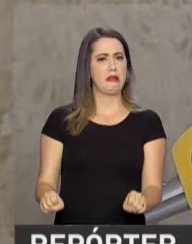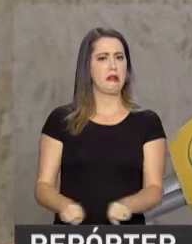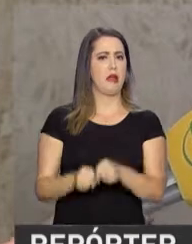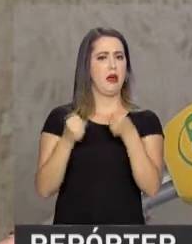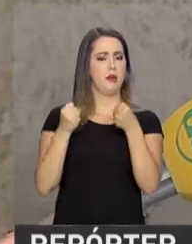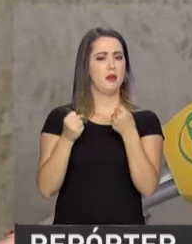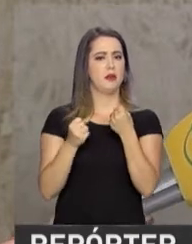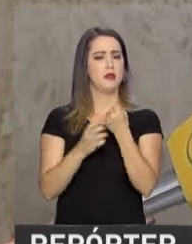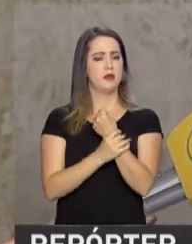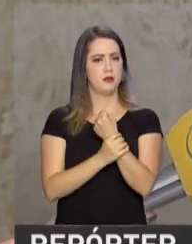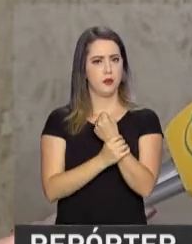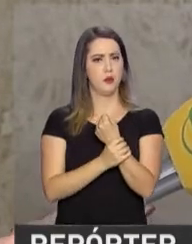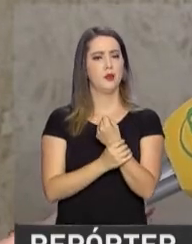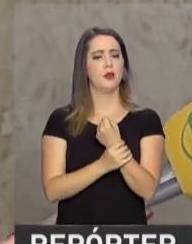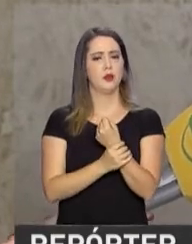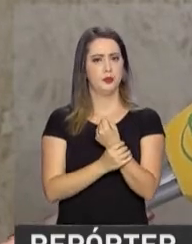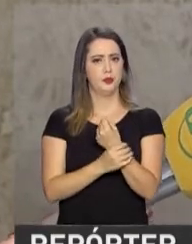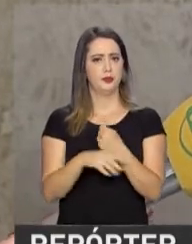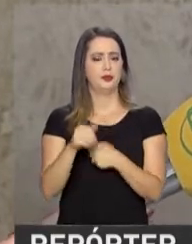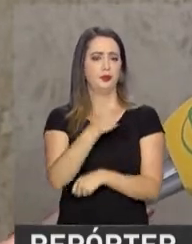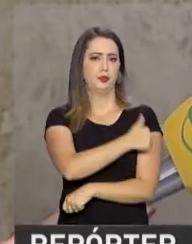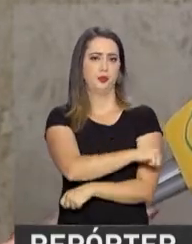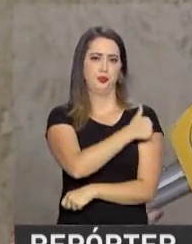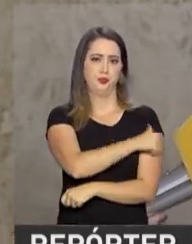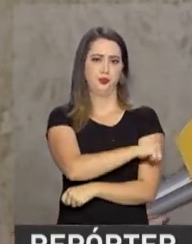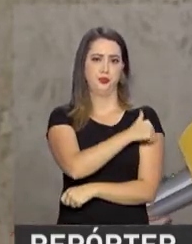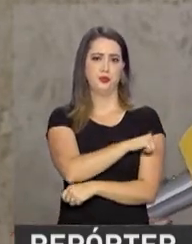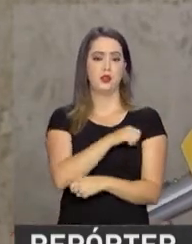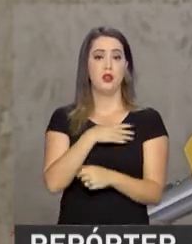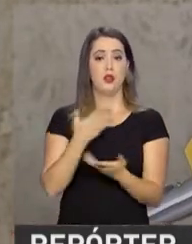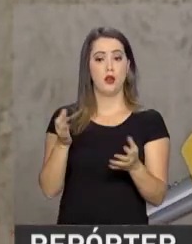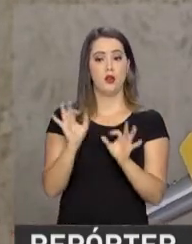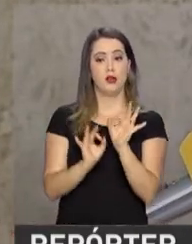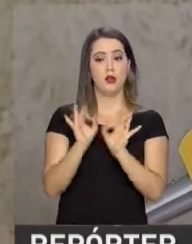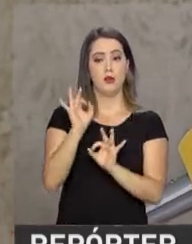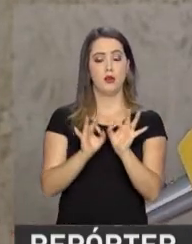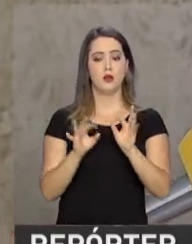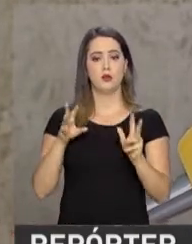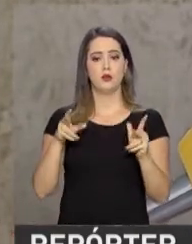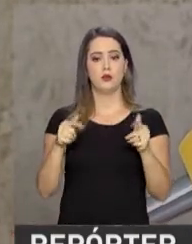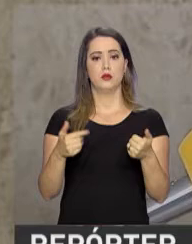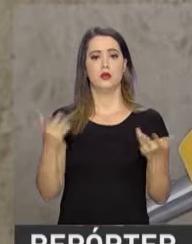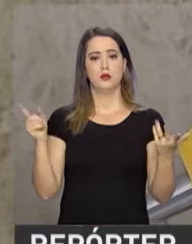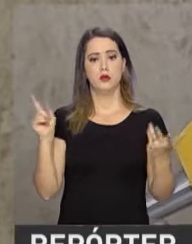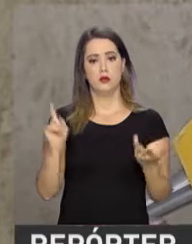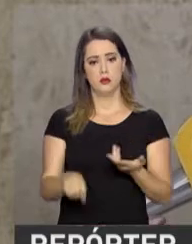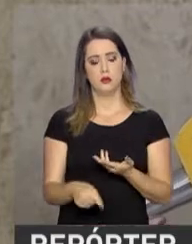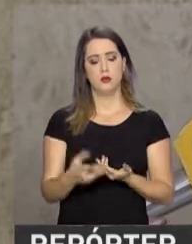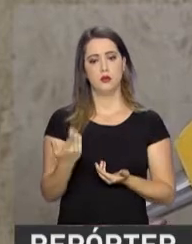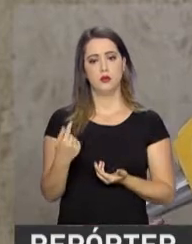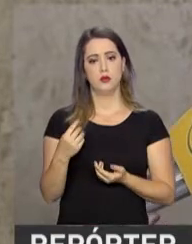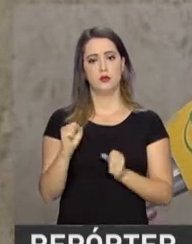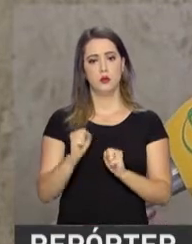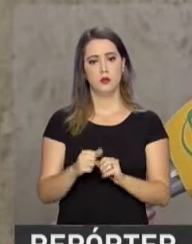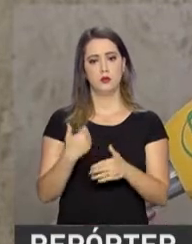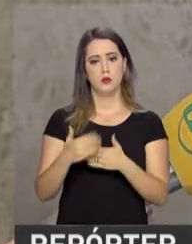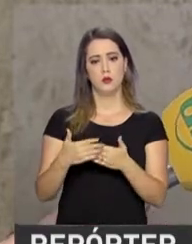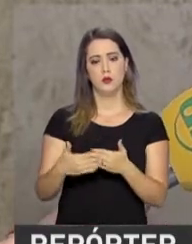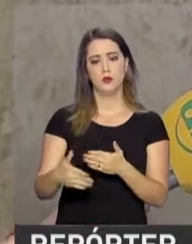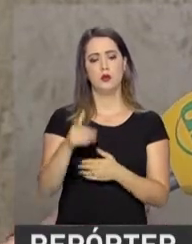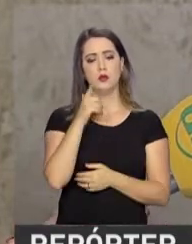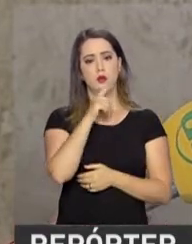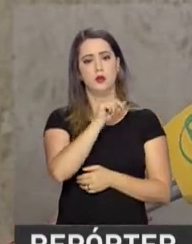forças de segurança do rio de janeiro destruição pra você e reestruturá las todas a 0 e isso pra poder alcançar